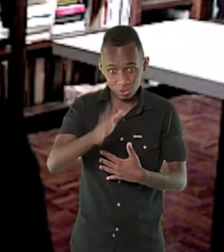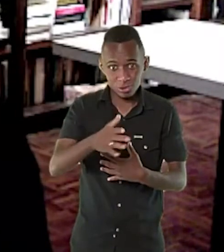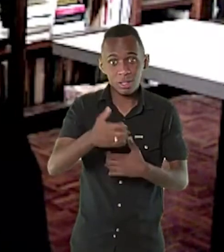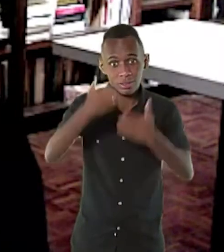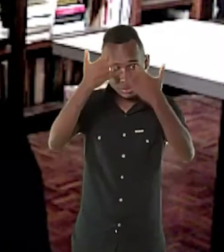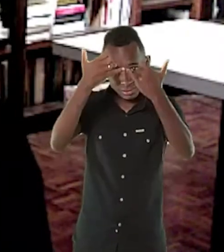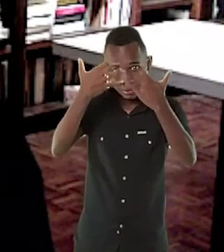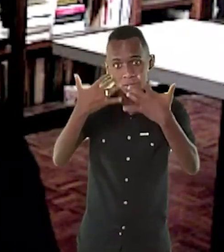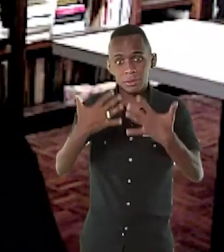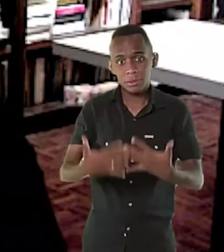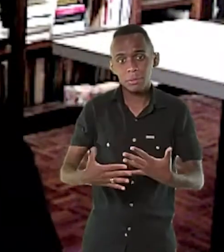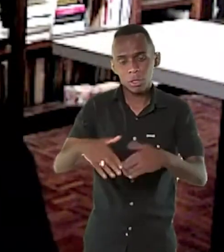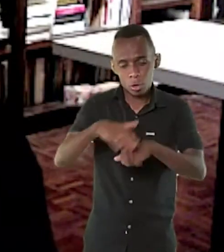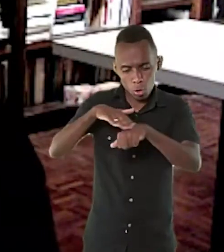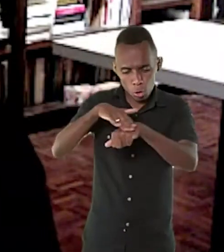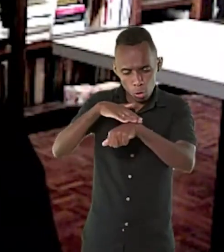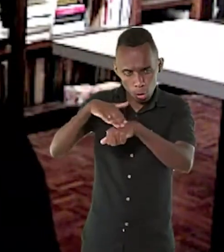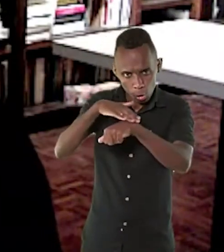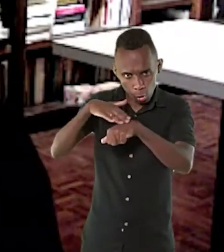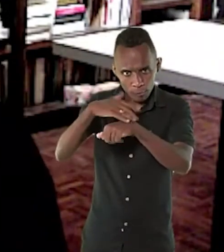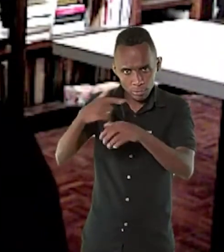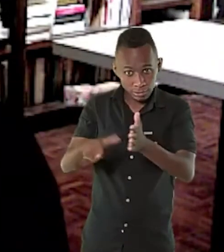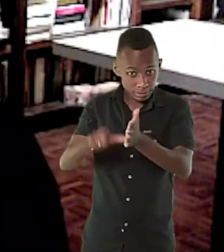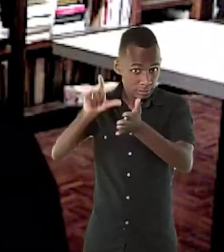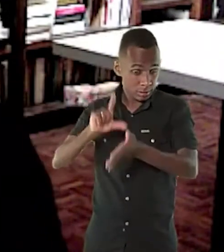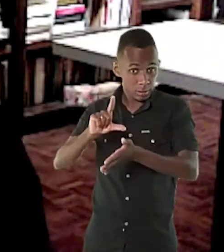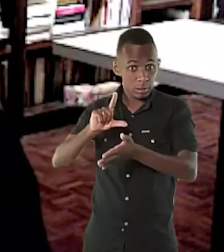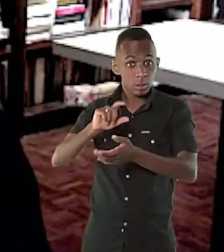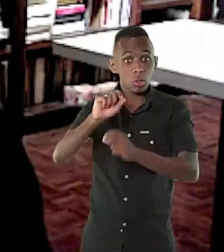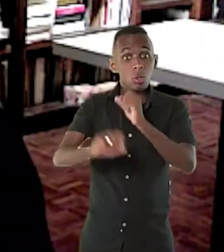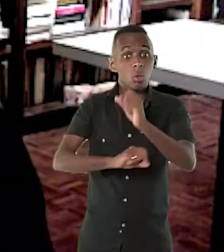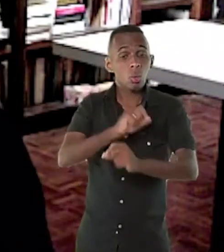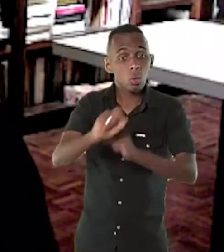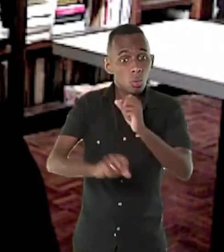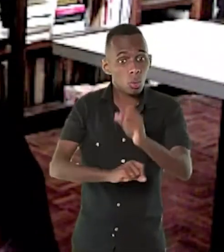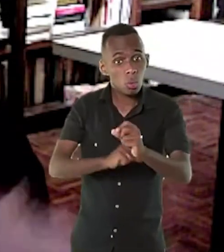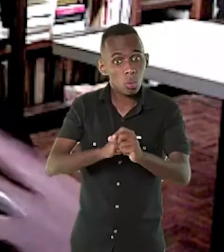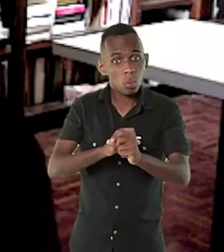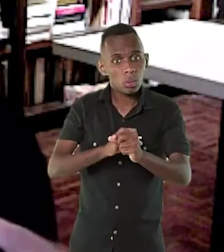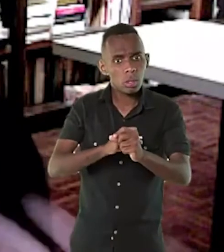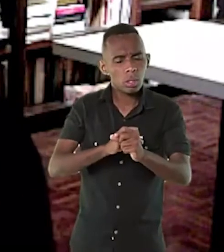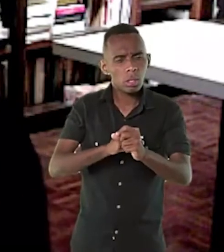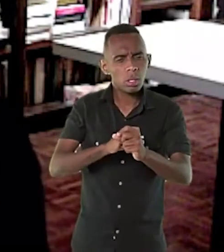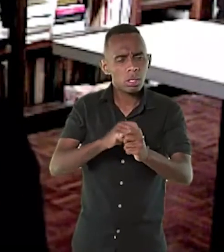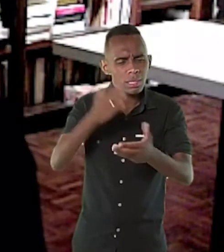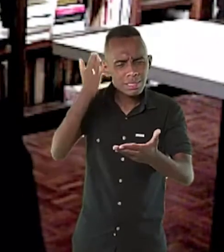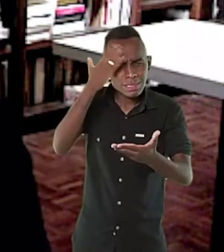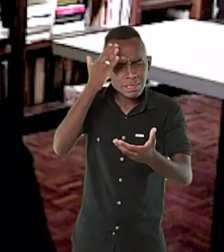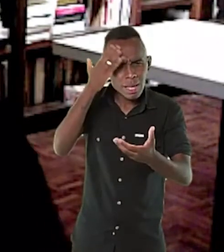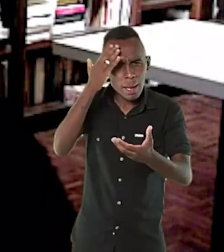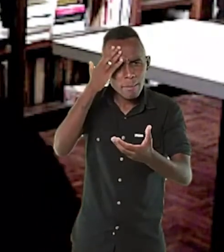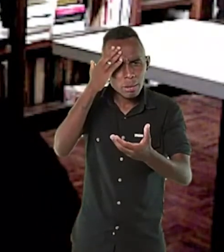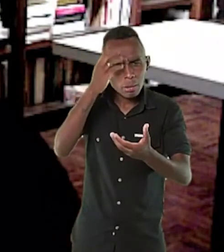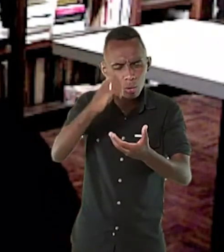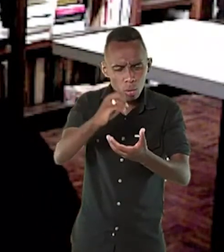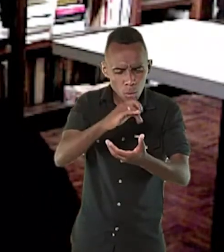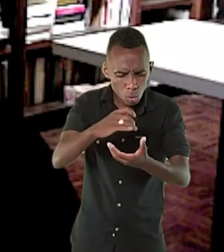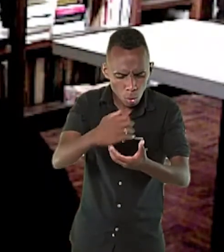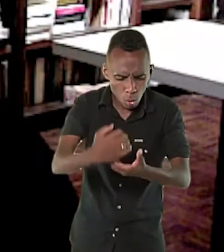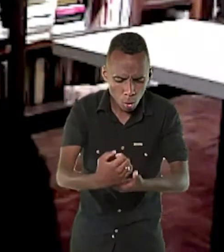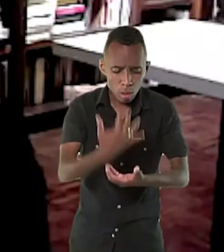outras conversas, é um letramento digital. Quando as nossas professoras